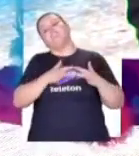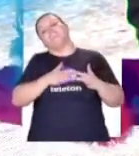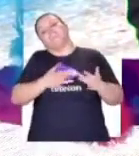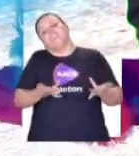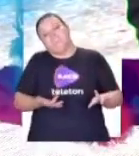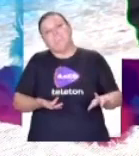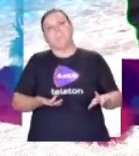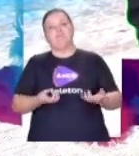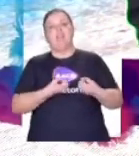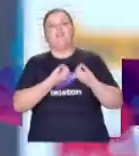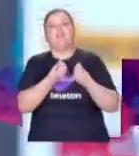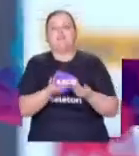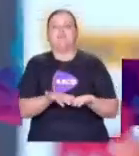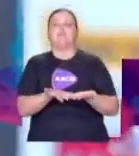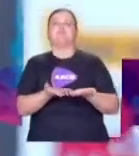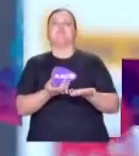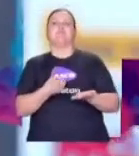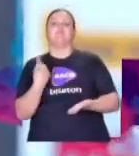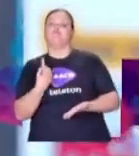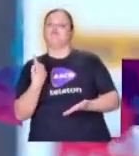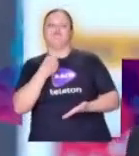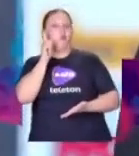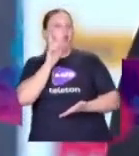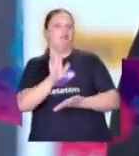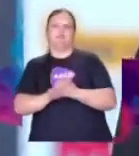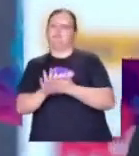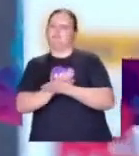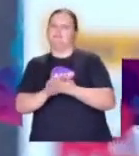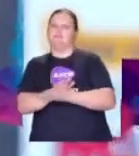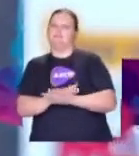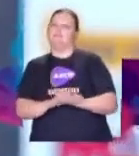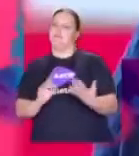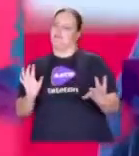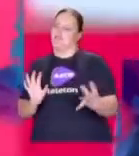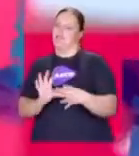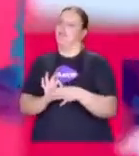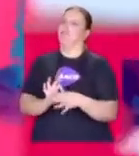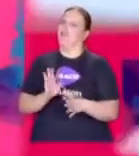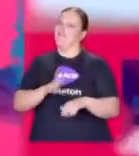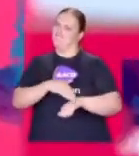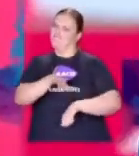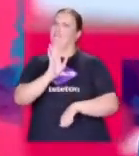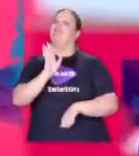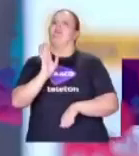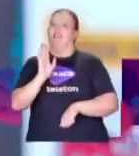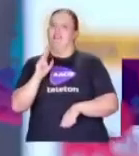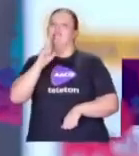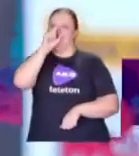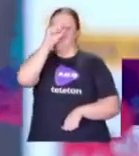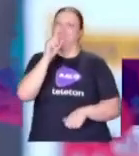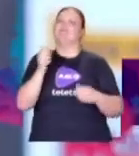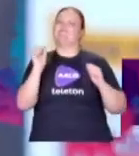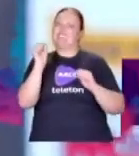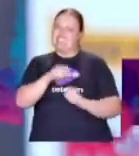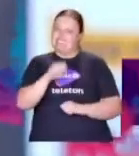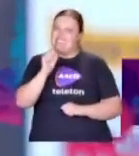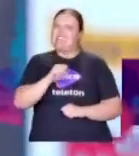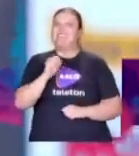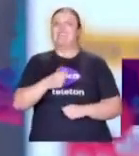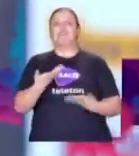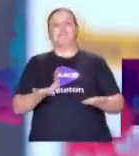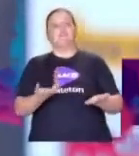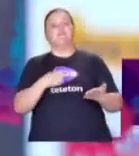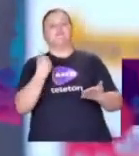sempre é muito mais forte. E a Tóquio Marine, como a Luciana comentou, é o 12º ano consecutivo